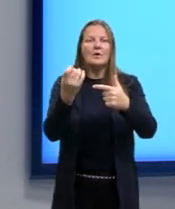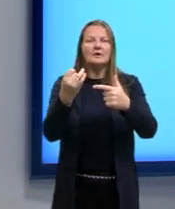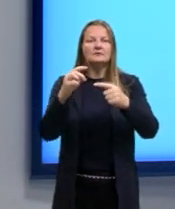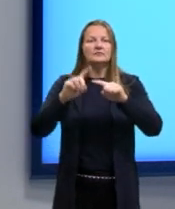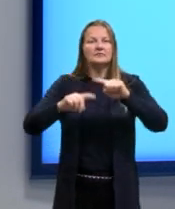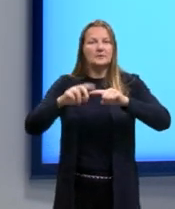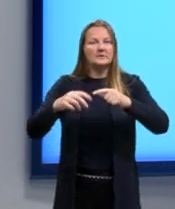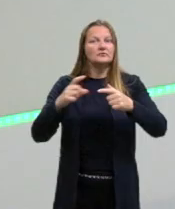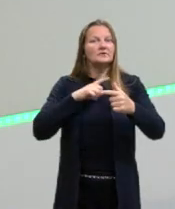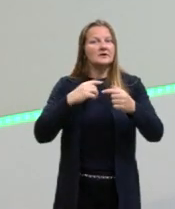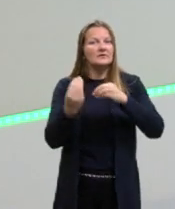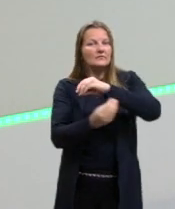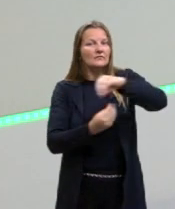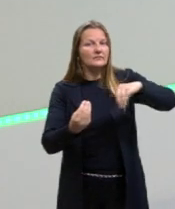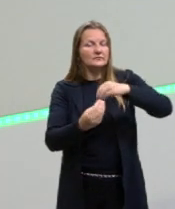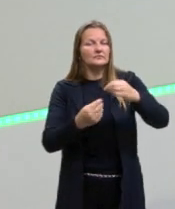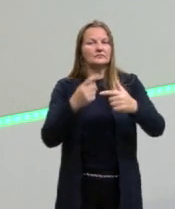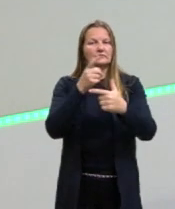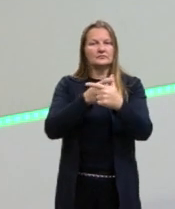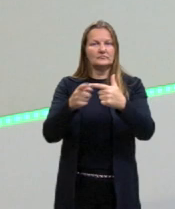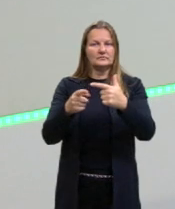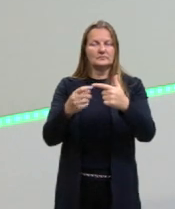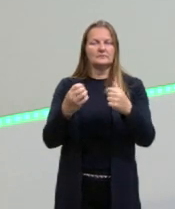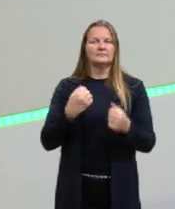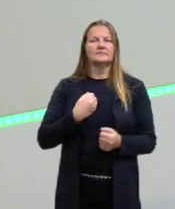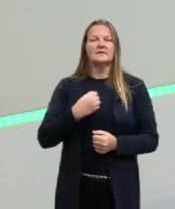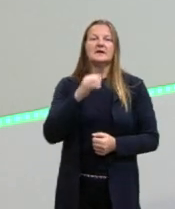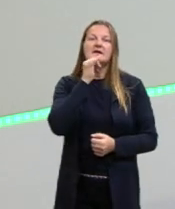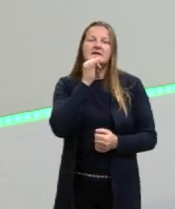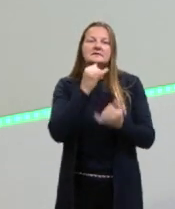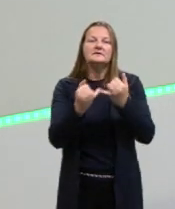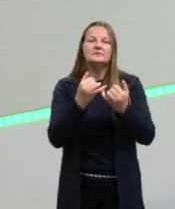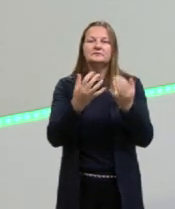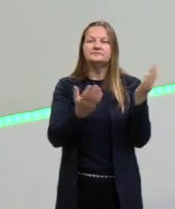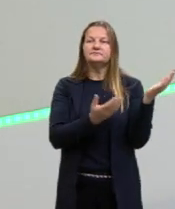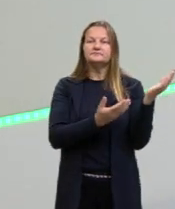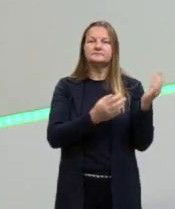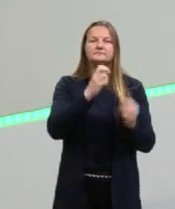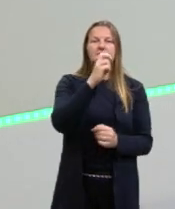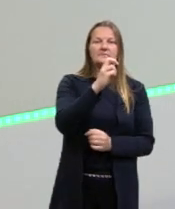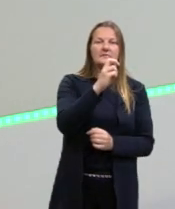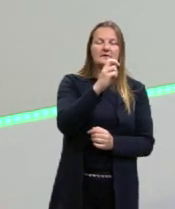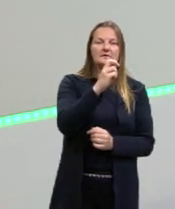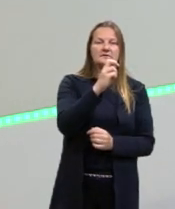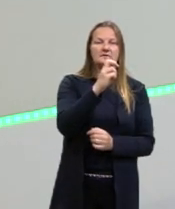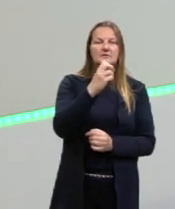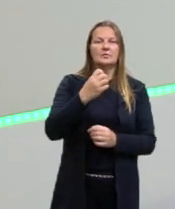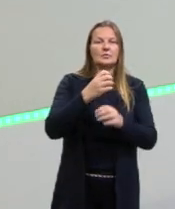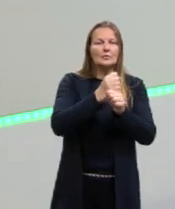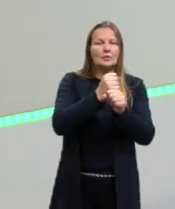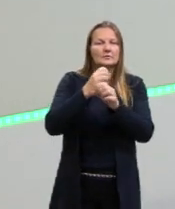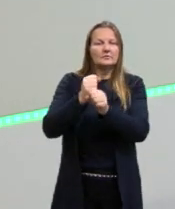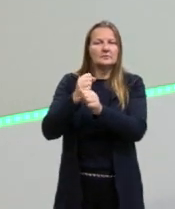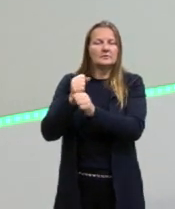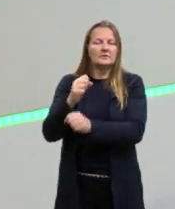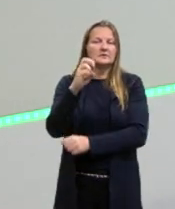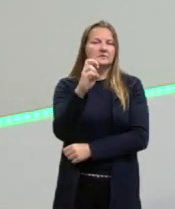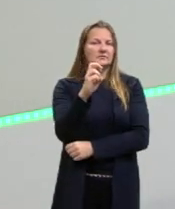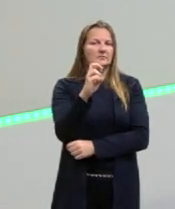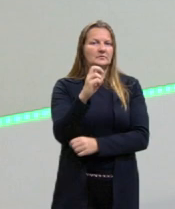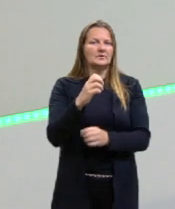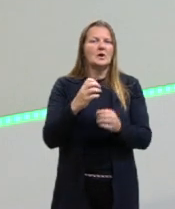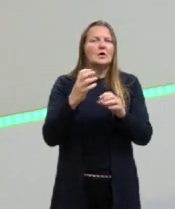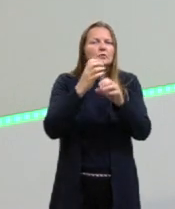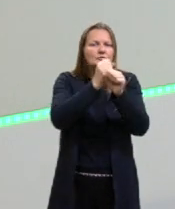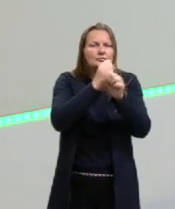fatores que estão envolvidos então se eu tenho ali a média entre 5 notas por exemplo na escola nós vamos